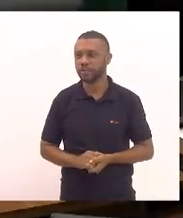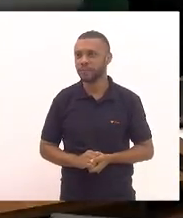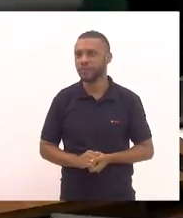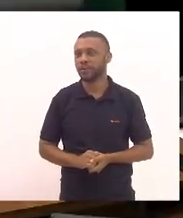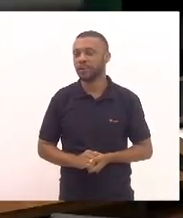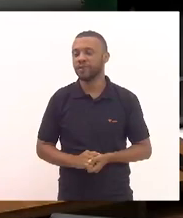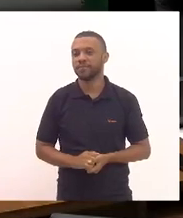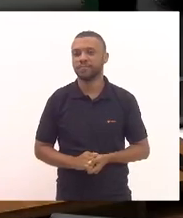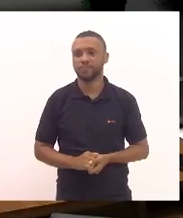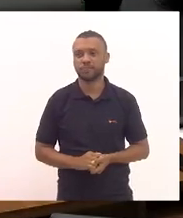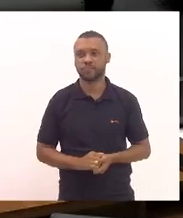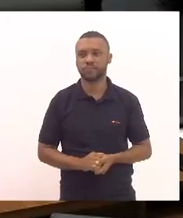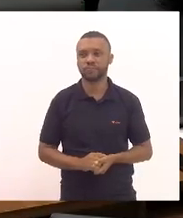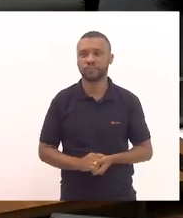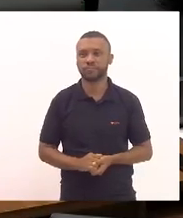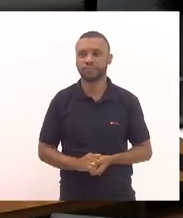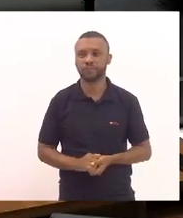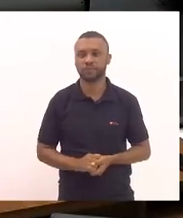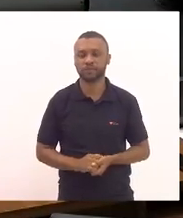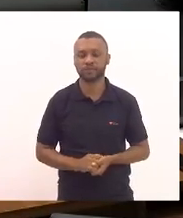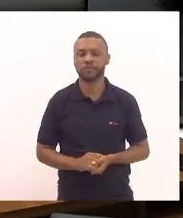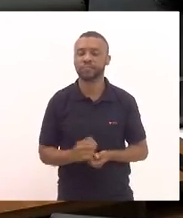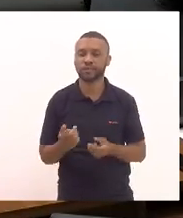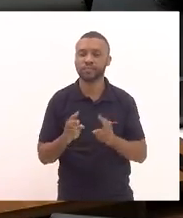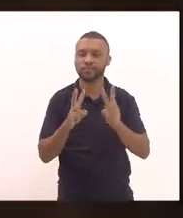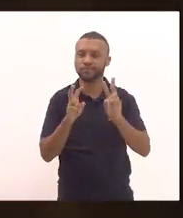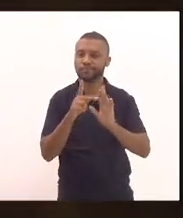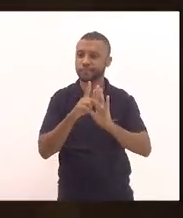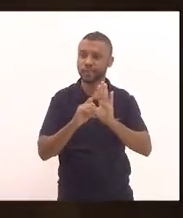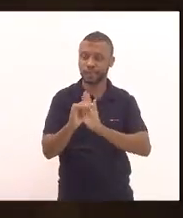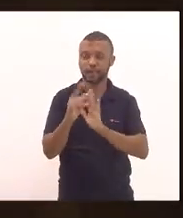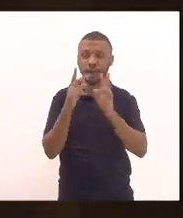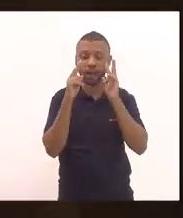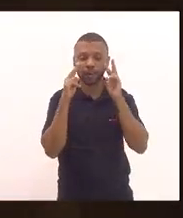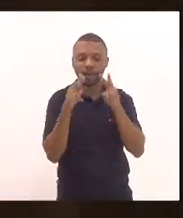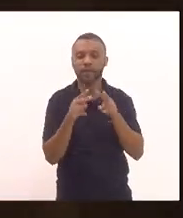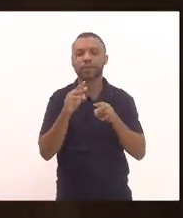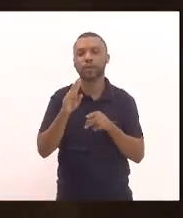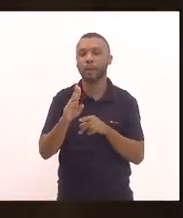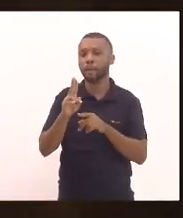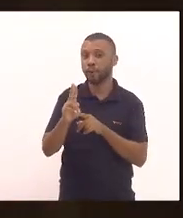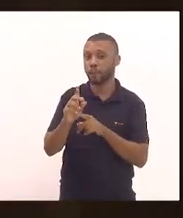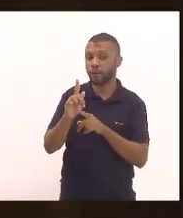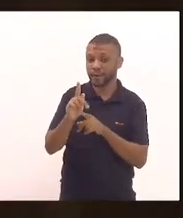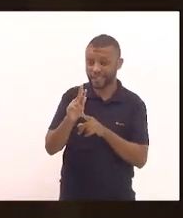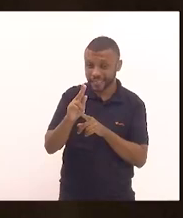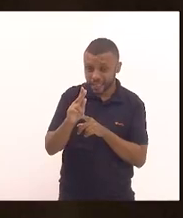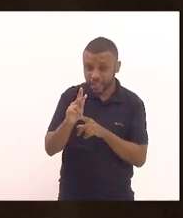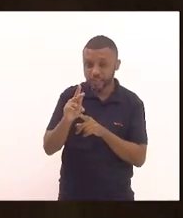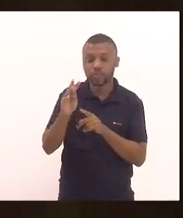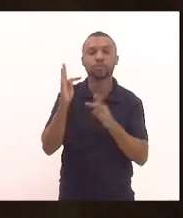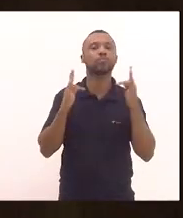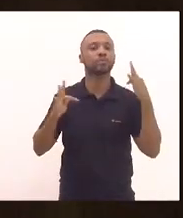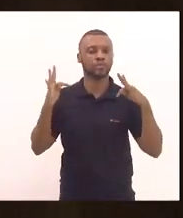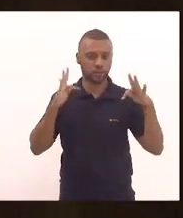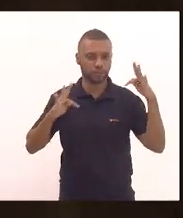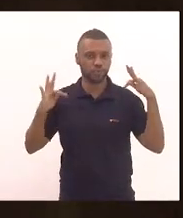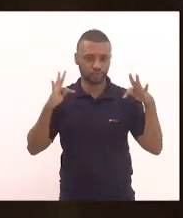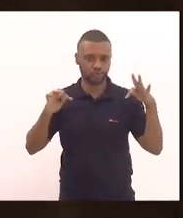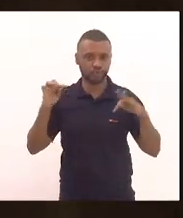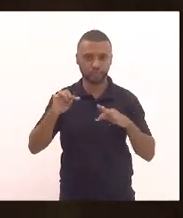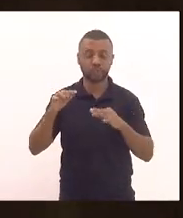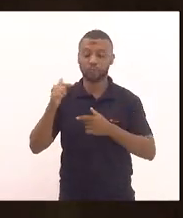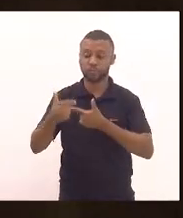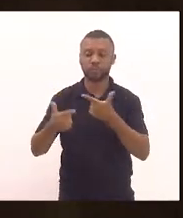Ok. Trata-se do projeto de lei que reconhece os bugueiros e o serviço de bugturismo como